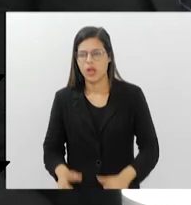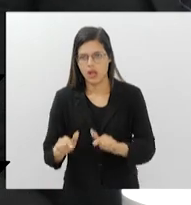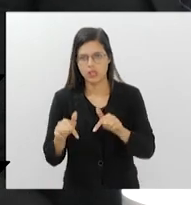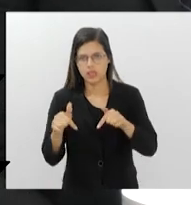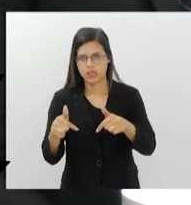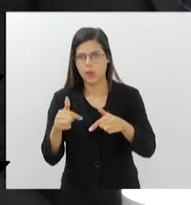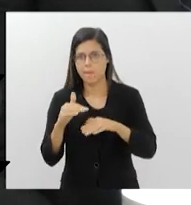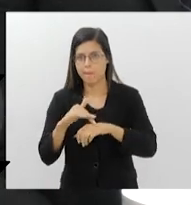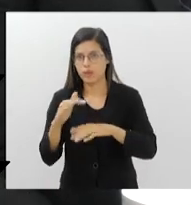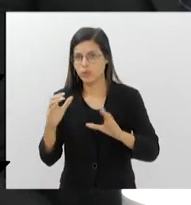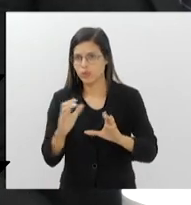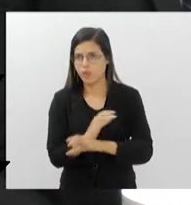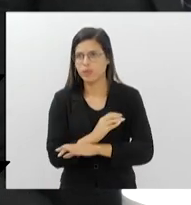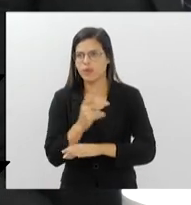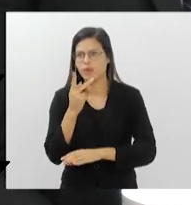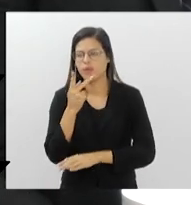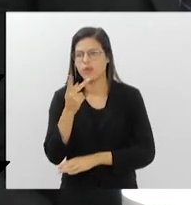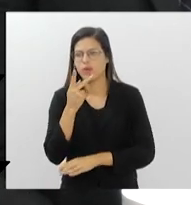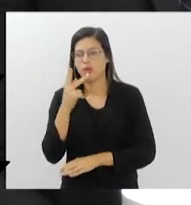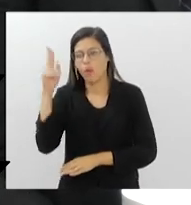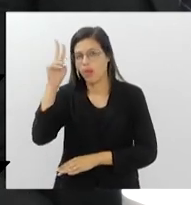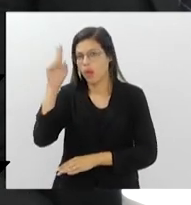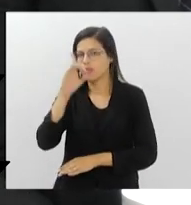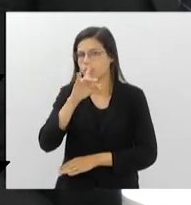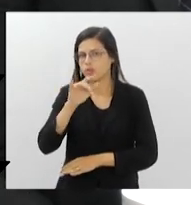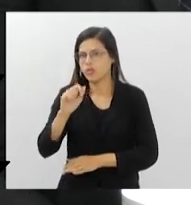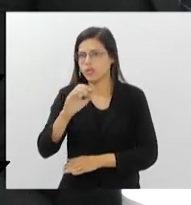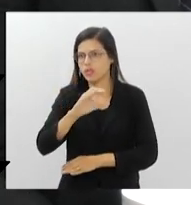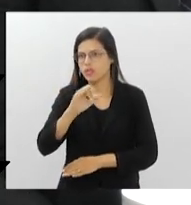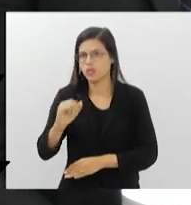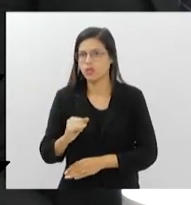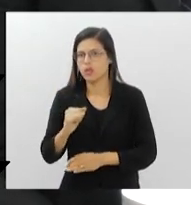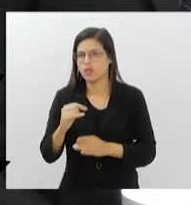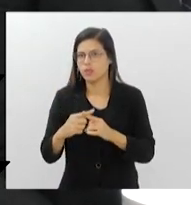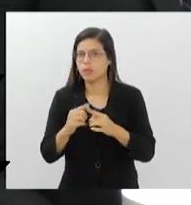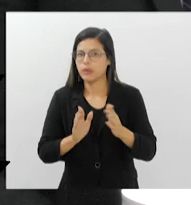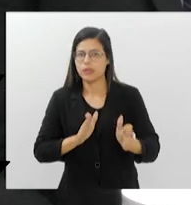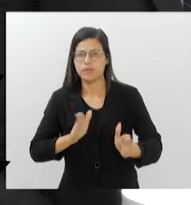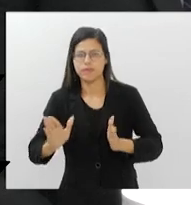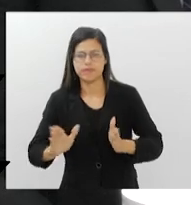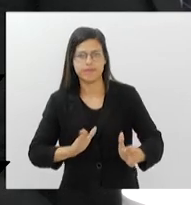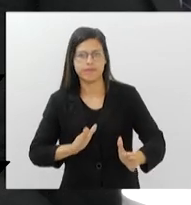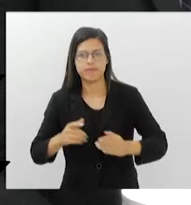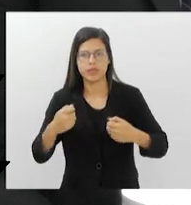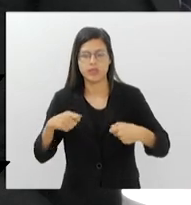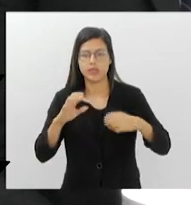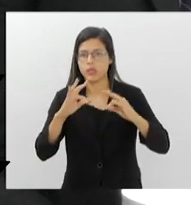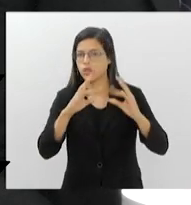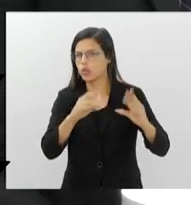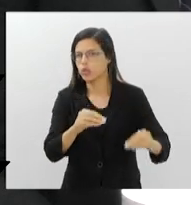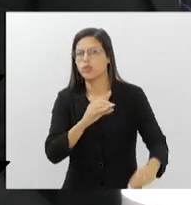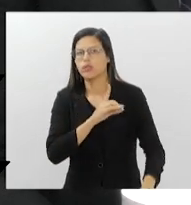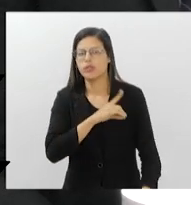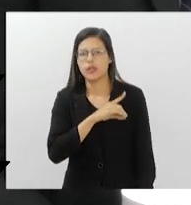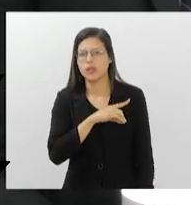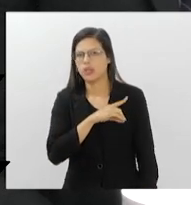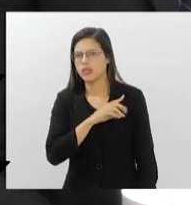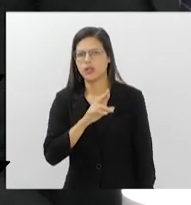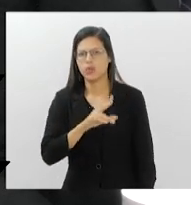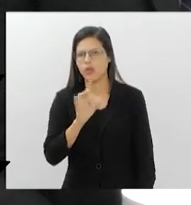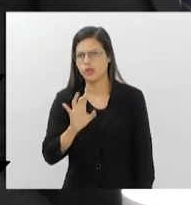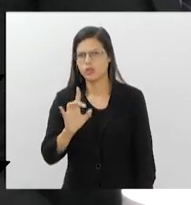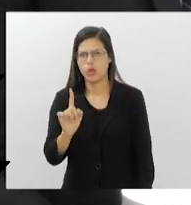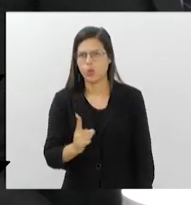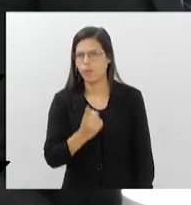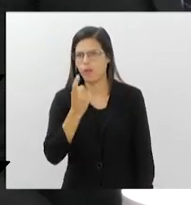eu falei sobre isso me lembro do dia na ccj que para mim acessibilidade tem que ser em todas as delegacias Não somente uma que por mais que nós tenhamos